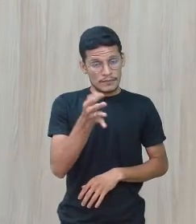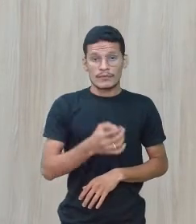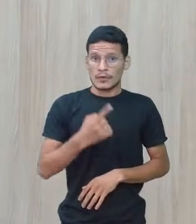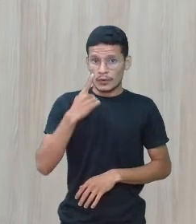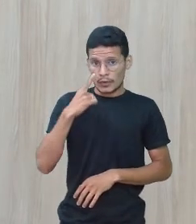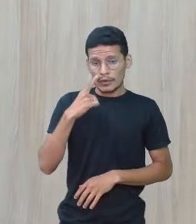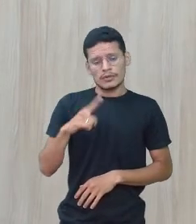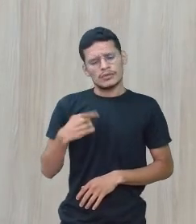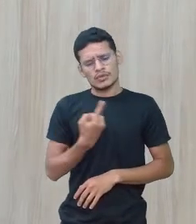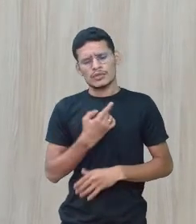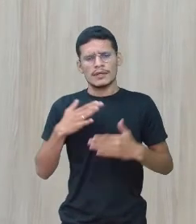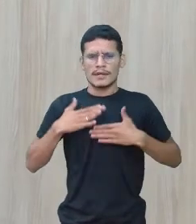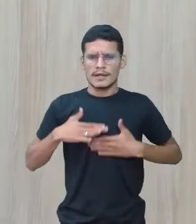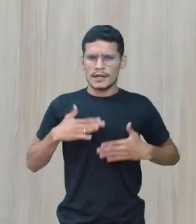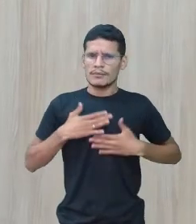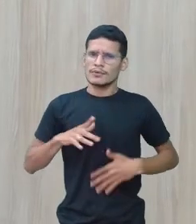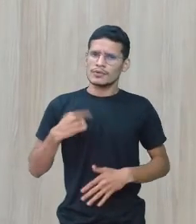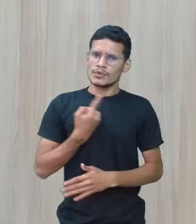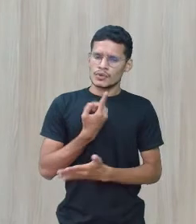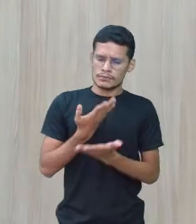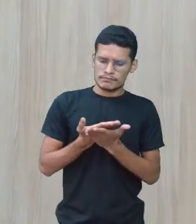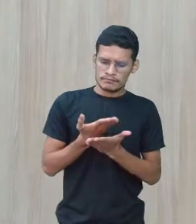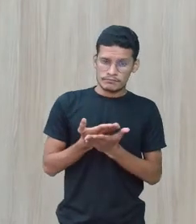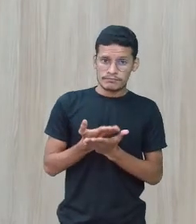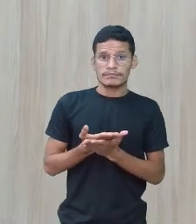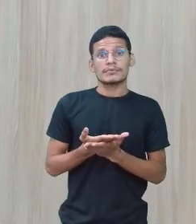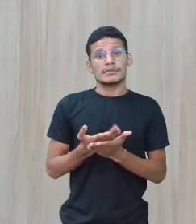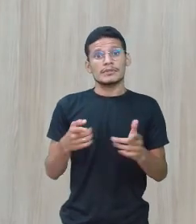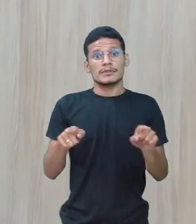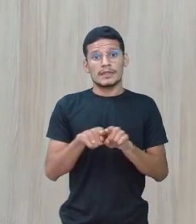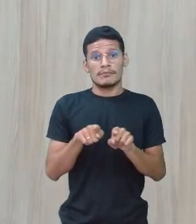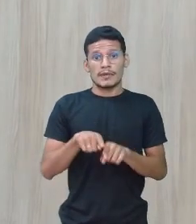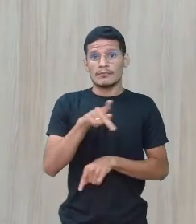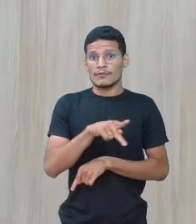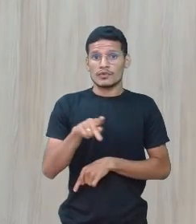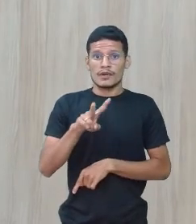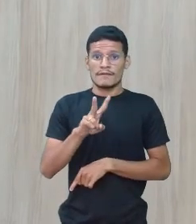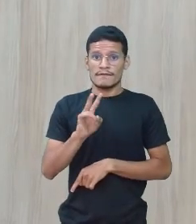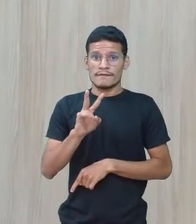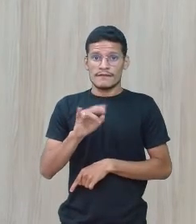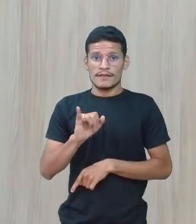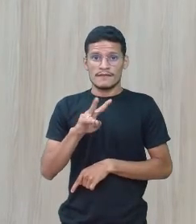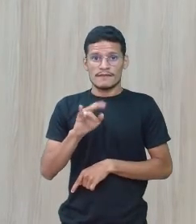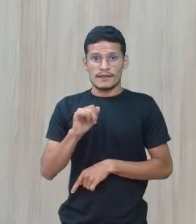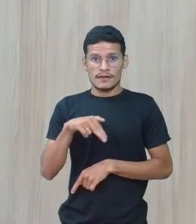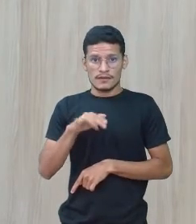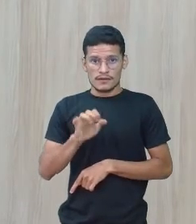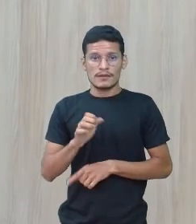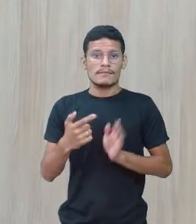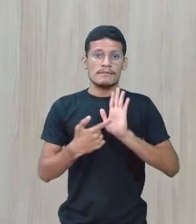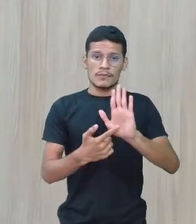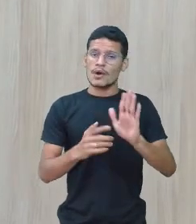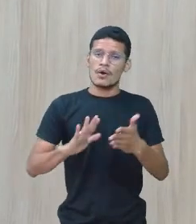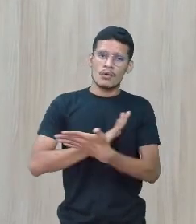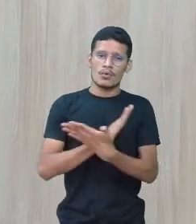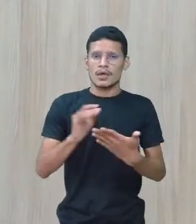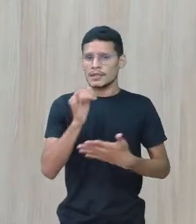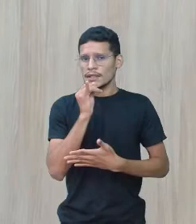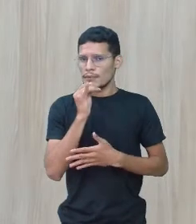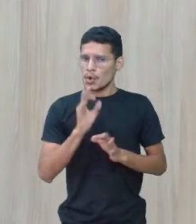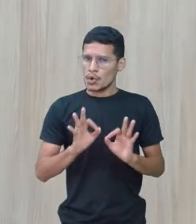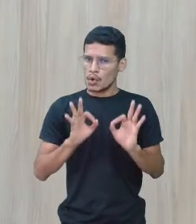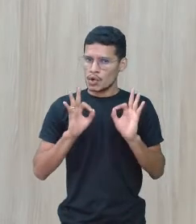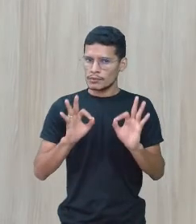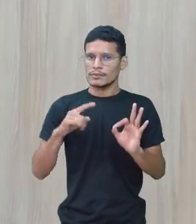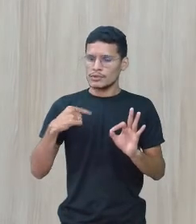aí, aos pouquinhos, a gente vai trabalhando. A professora Viviane selecionou ótimos exemplos e eu vou complementando.